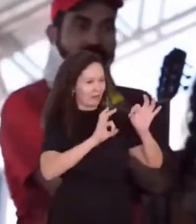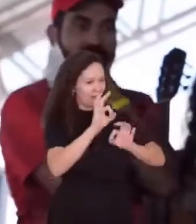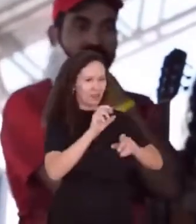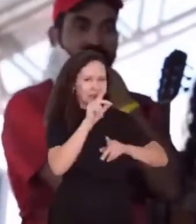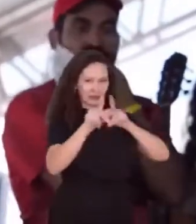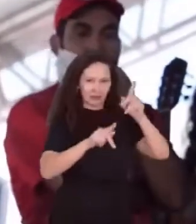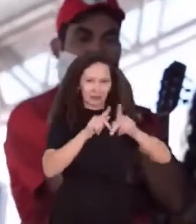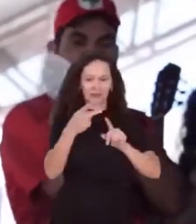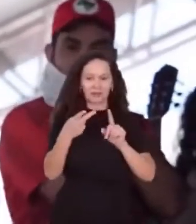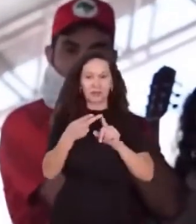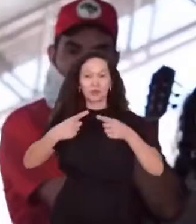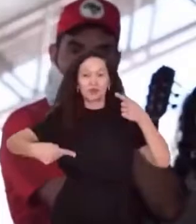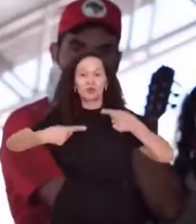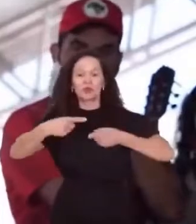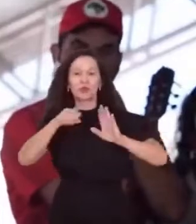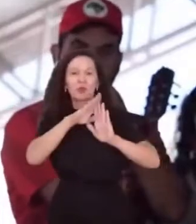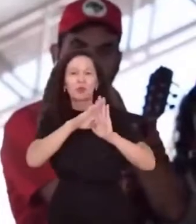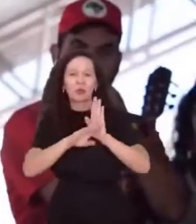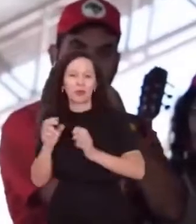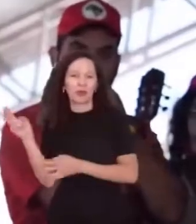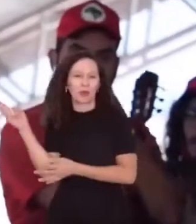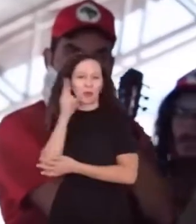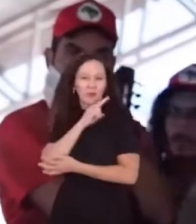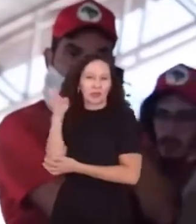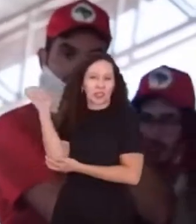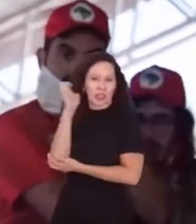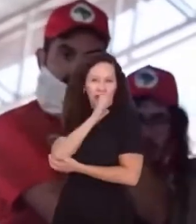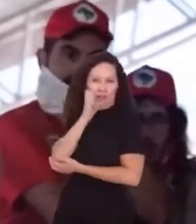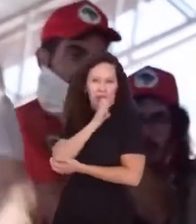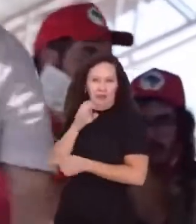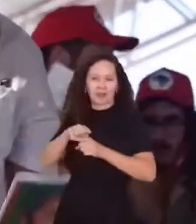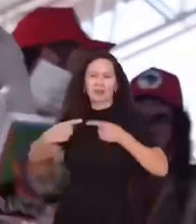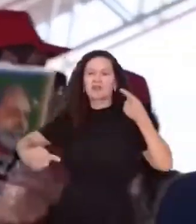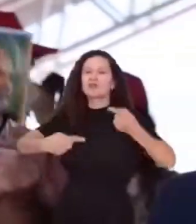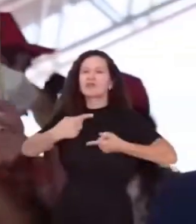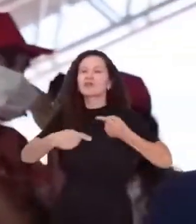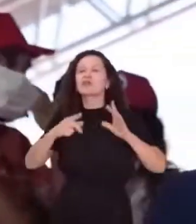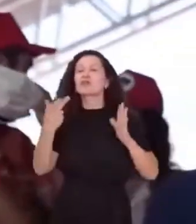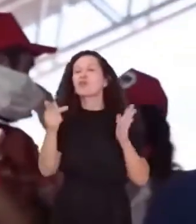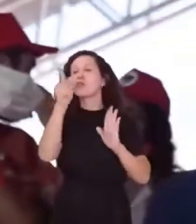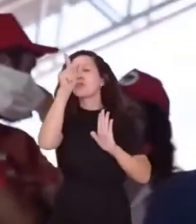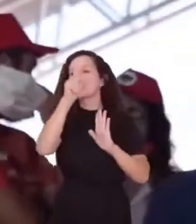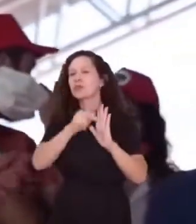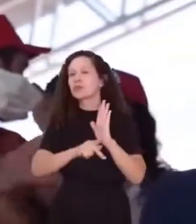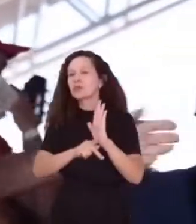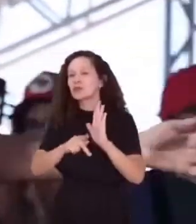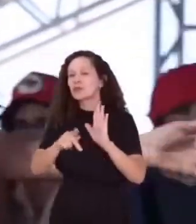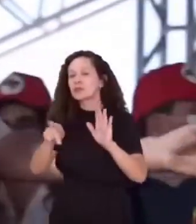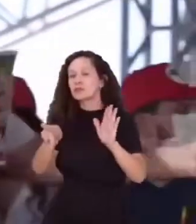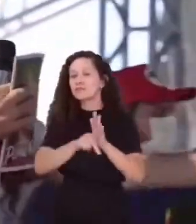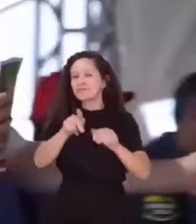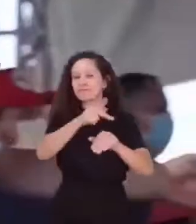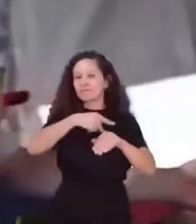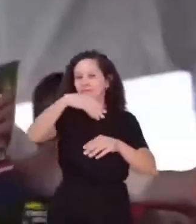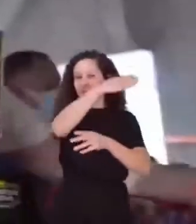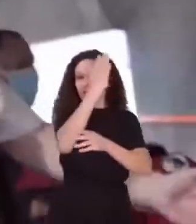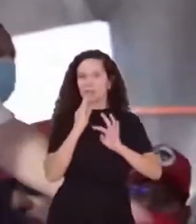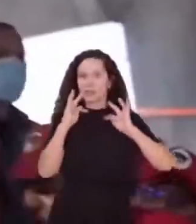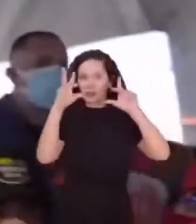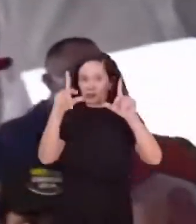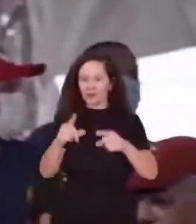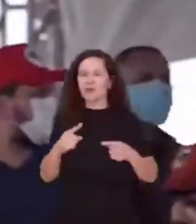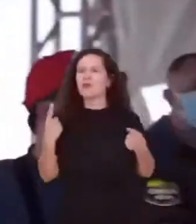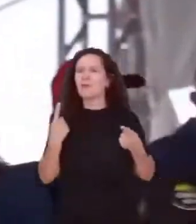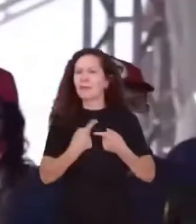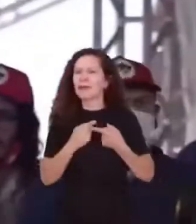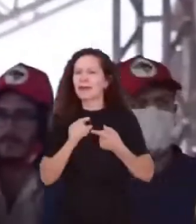de emergência e também discutir um projeto para o Brasil. Por quê? É claro que o Lula, em 4 anos,